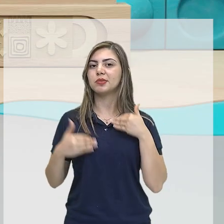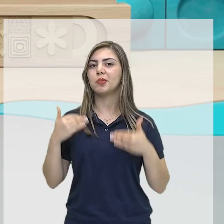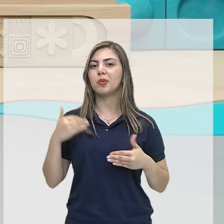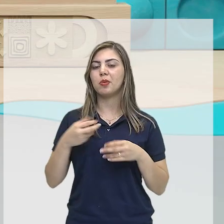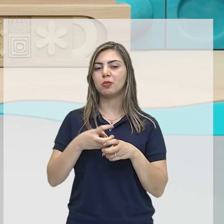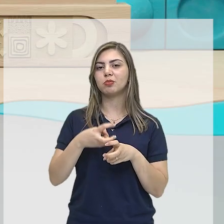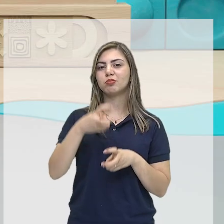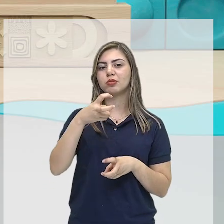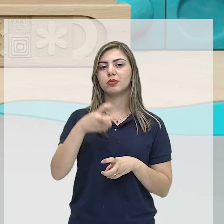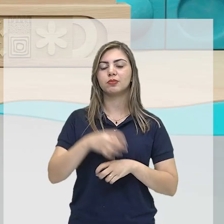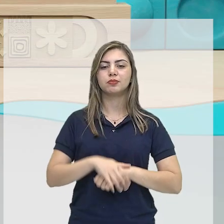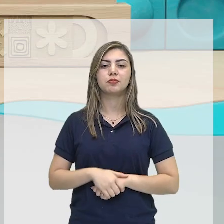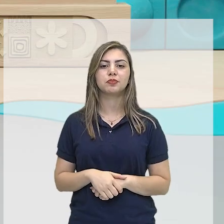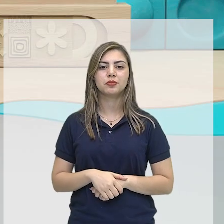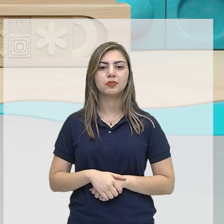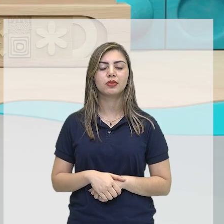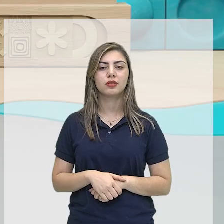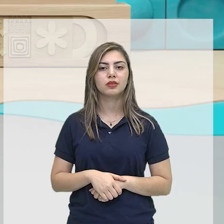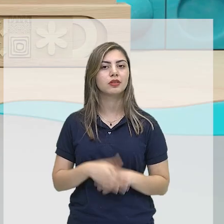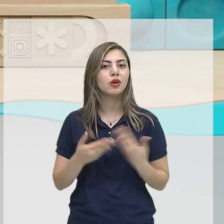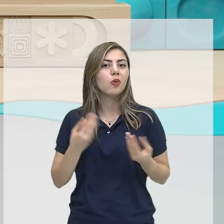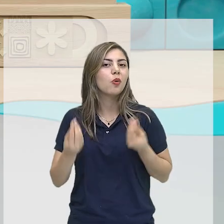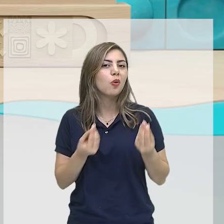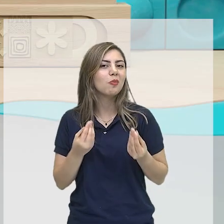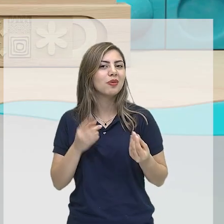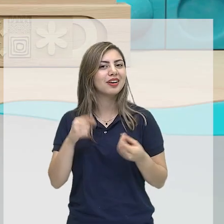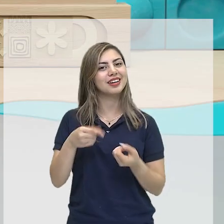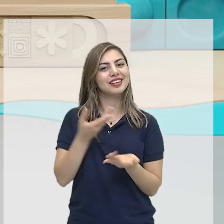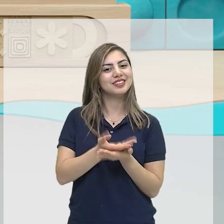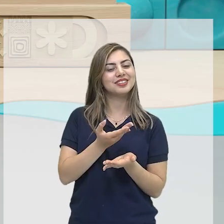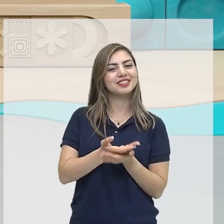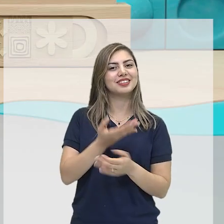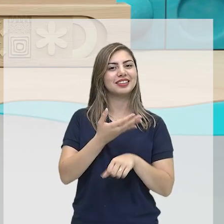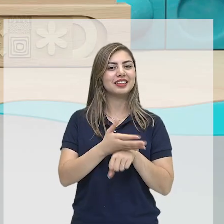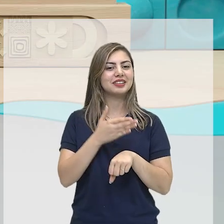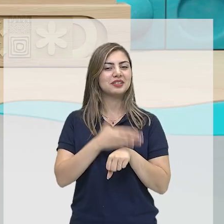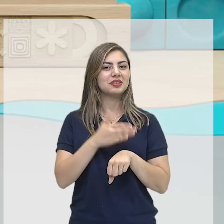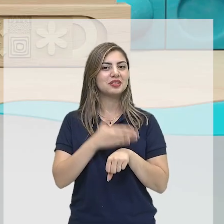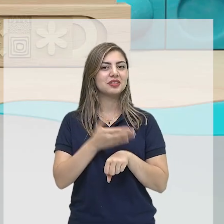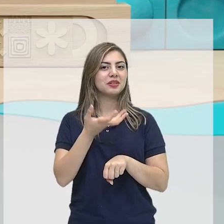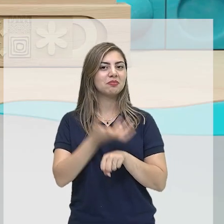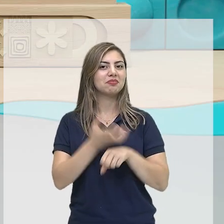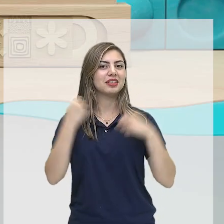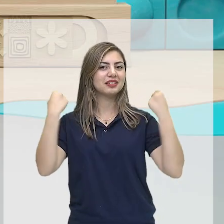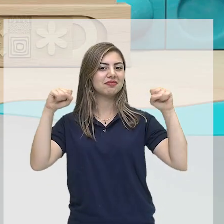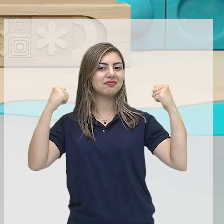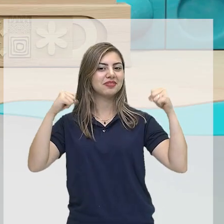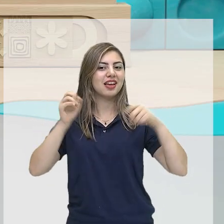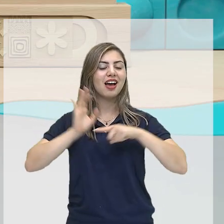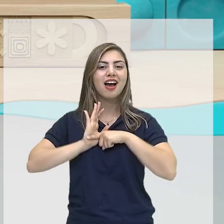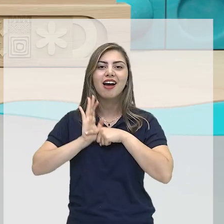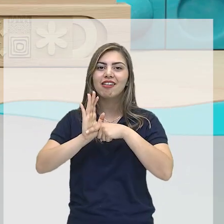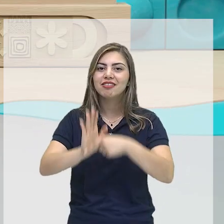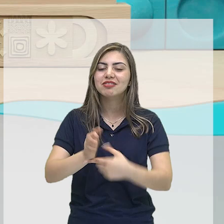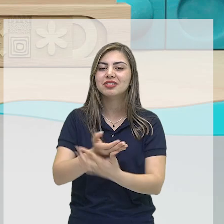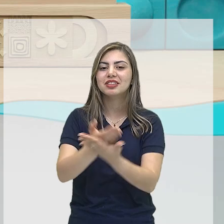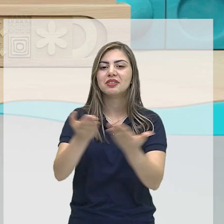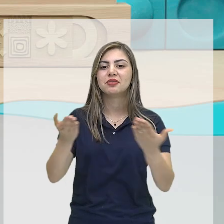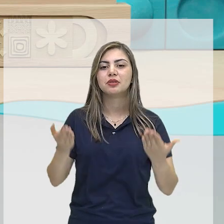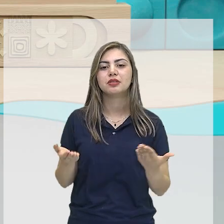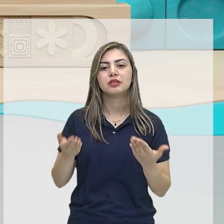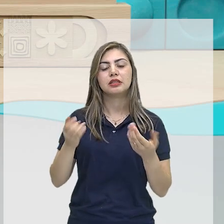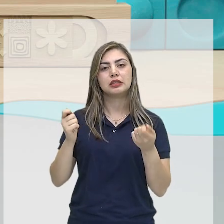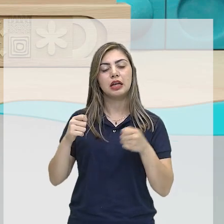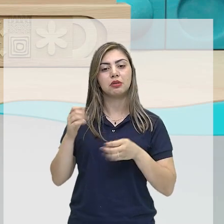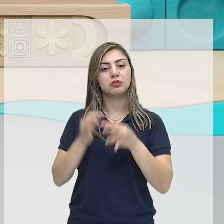educação física, que é um processo poderoso aliado no combate e no tratamento desses desvios posturais,